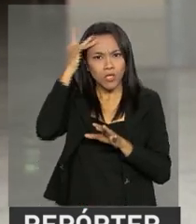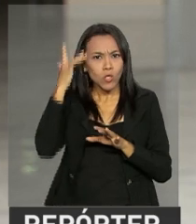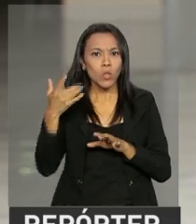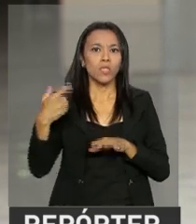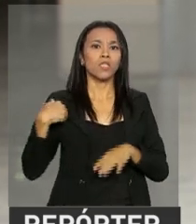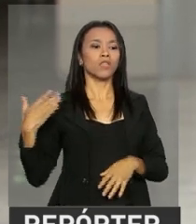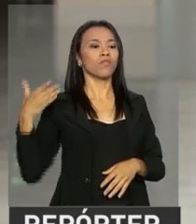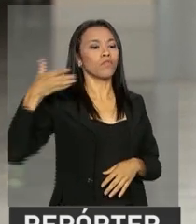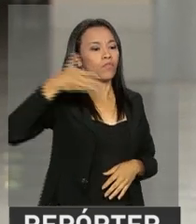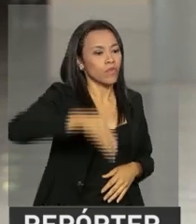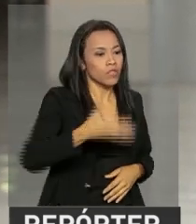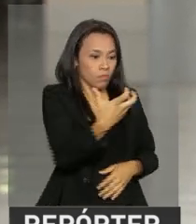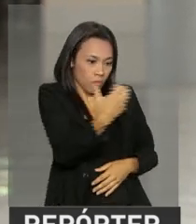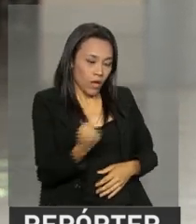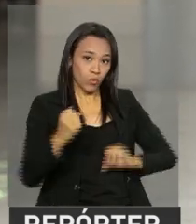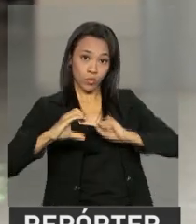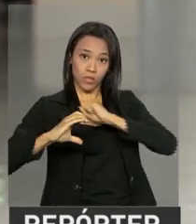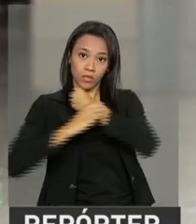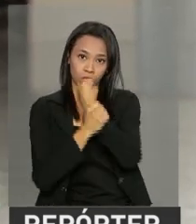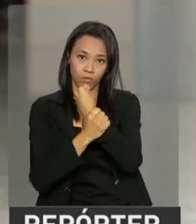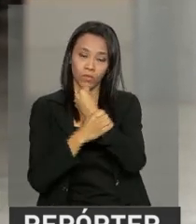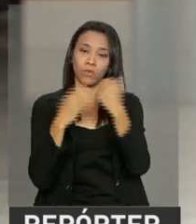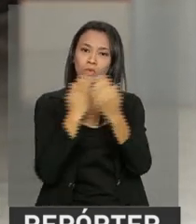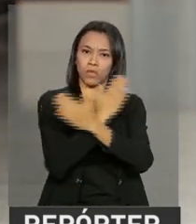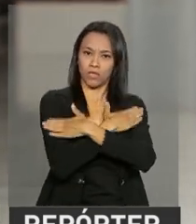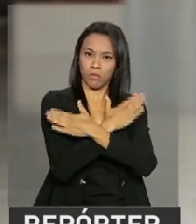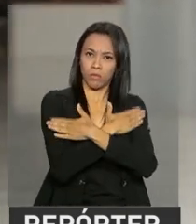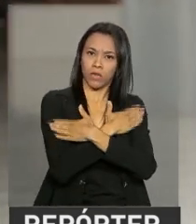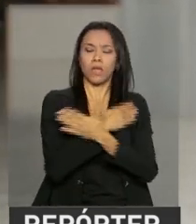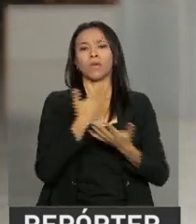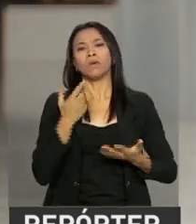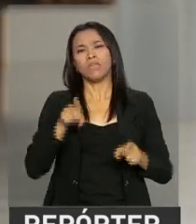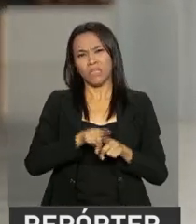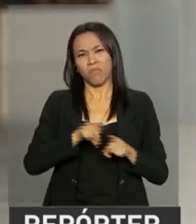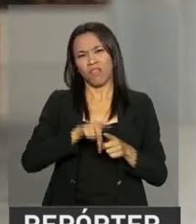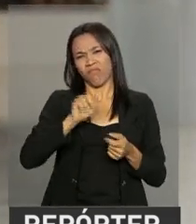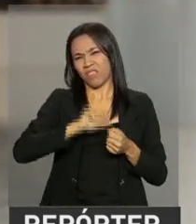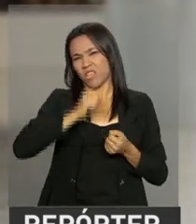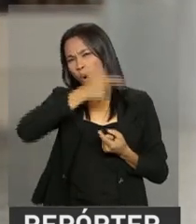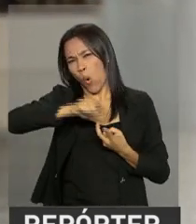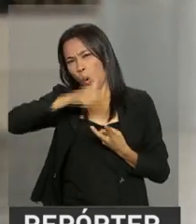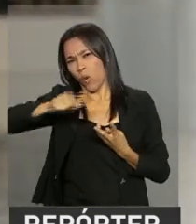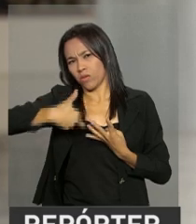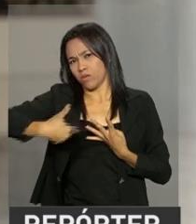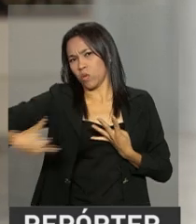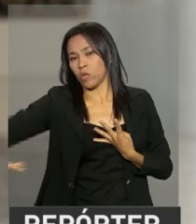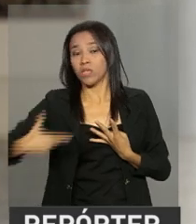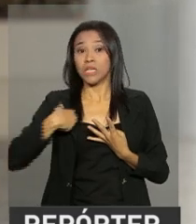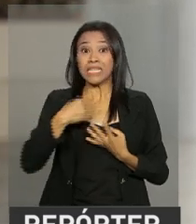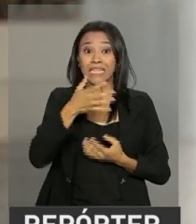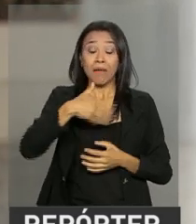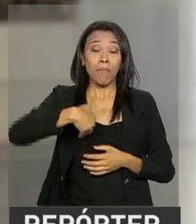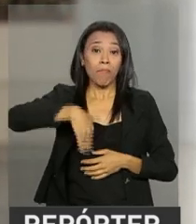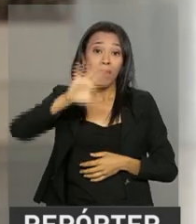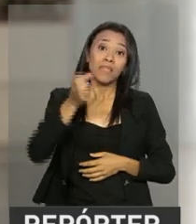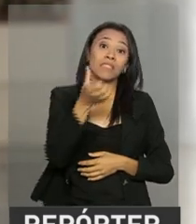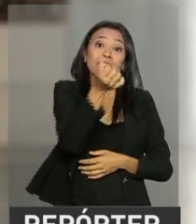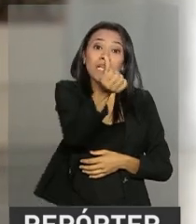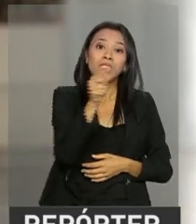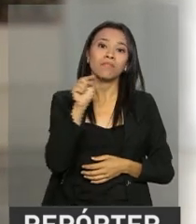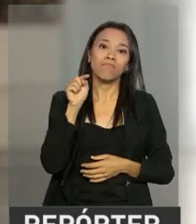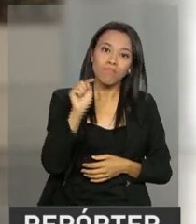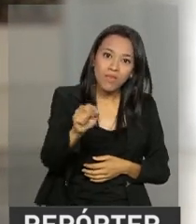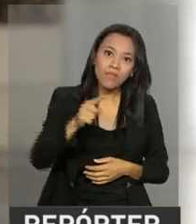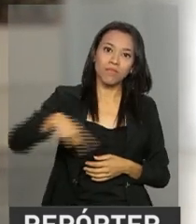pudessem receber o seguro-desemprego e utilizar outros benefícios previdenciários. Foram fraudados mais de 6 mil vínculos